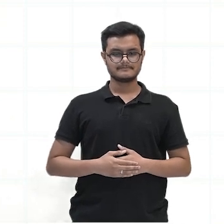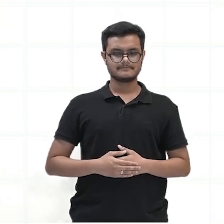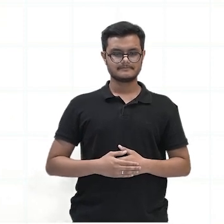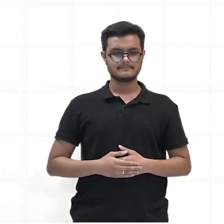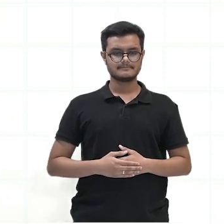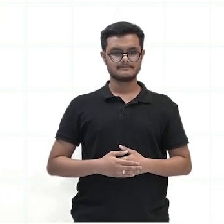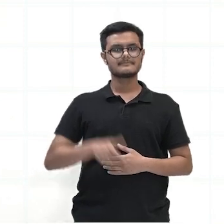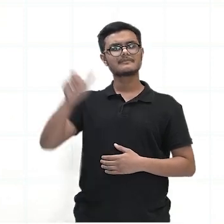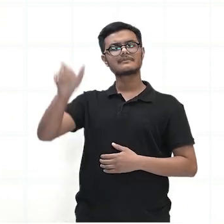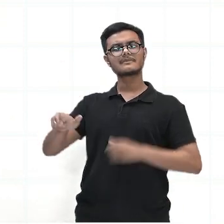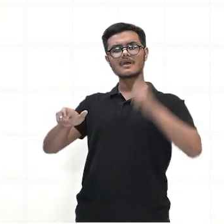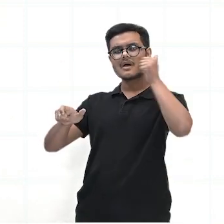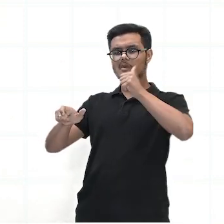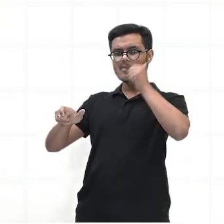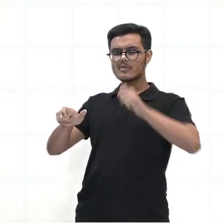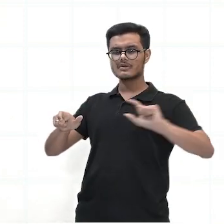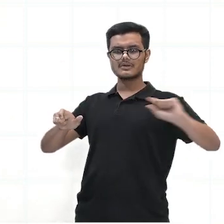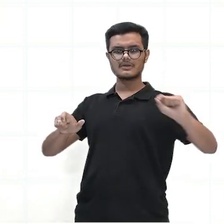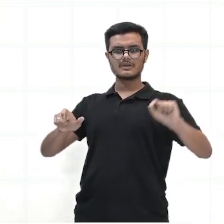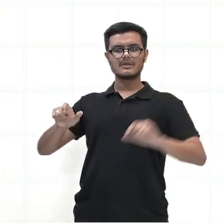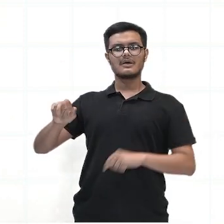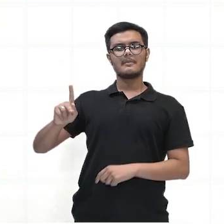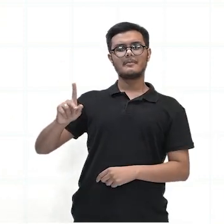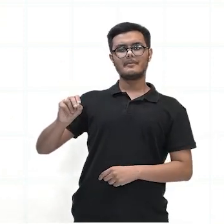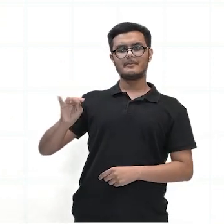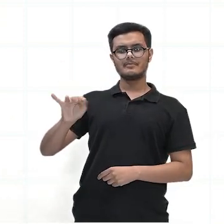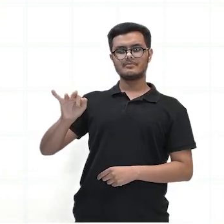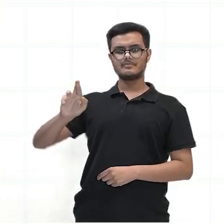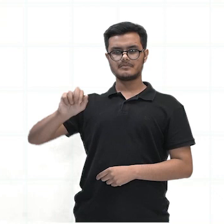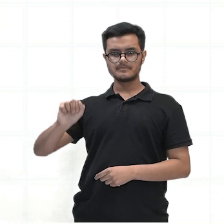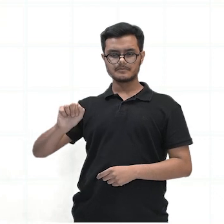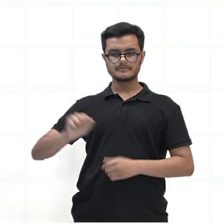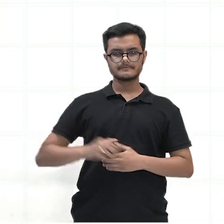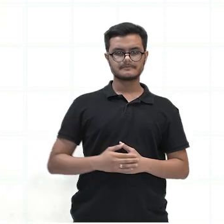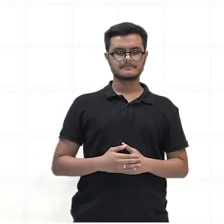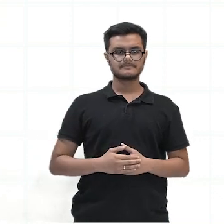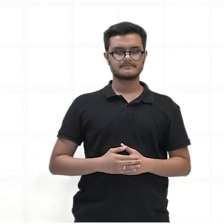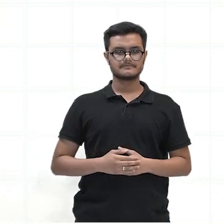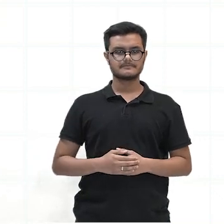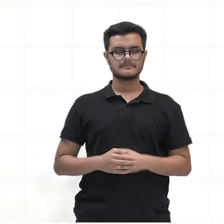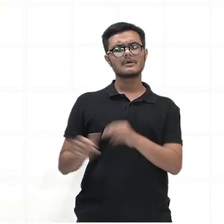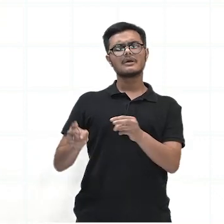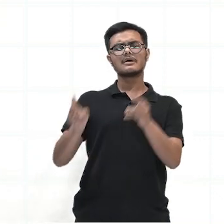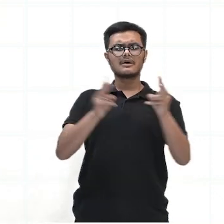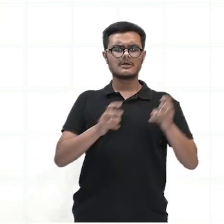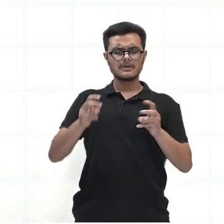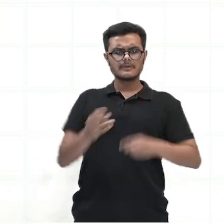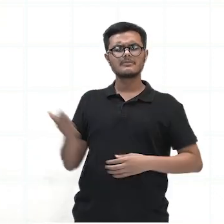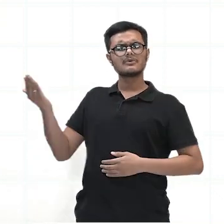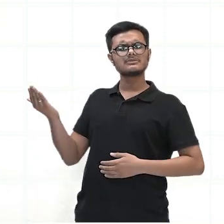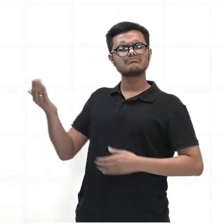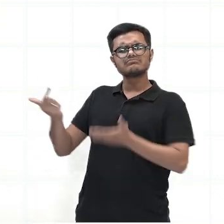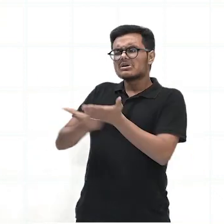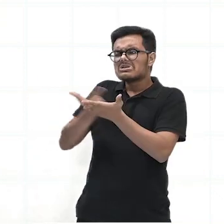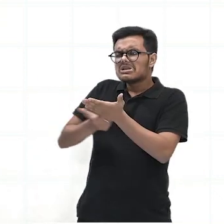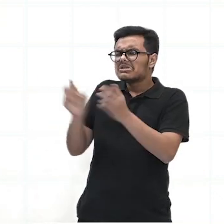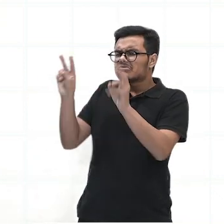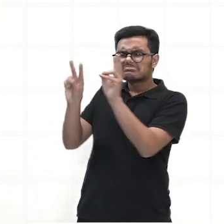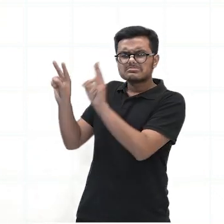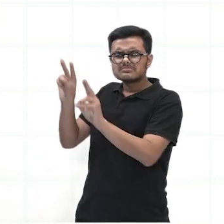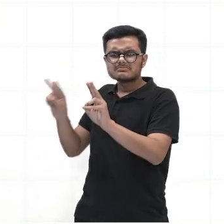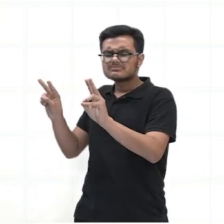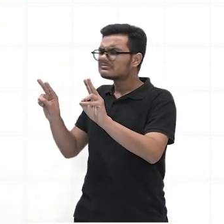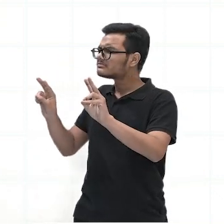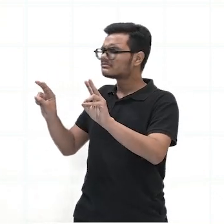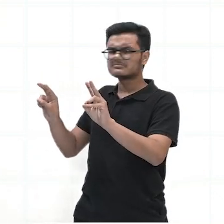Agora, a nossa personagem, Potira, observe aqui, não é? Você tem imagem de livros, tem